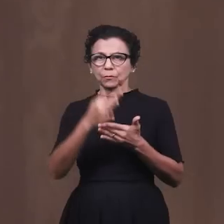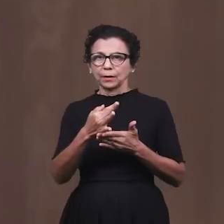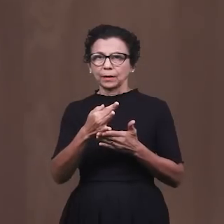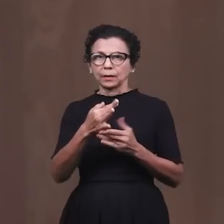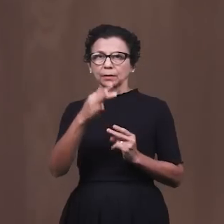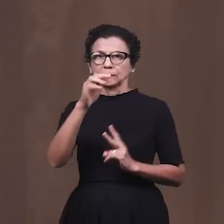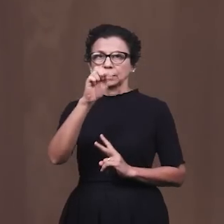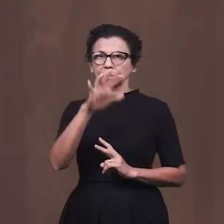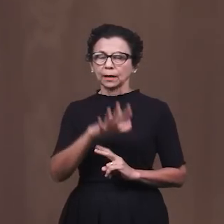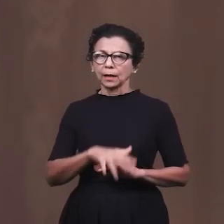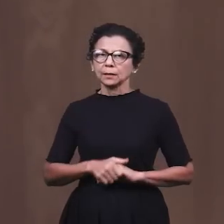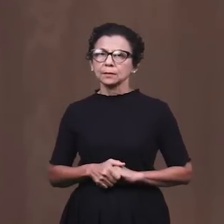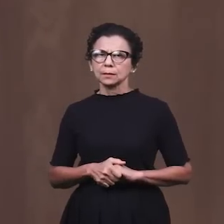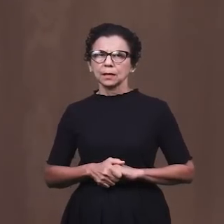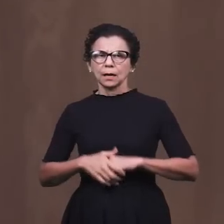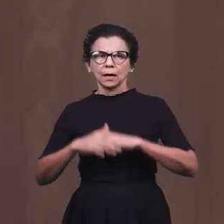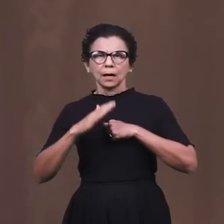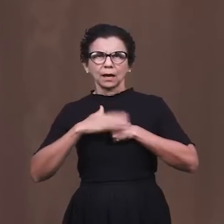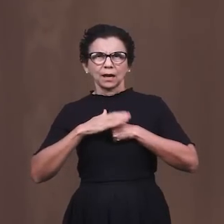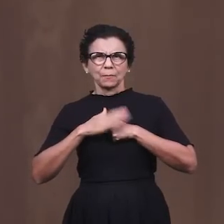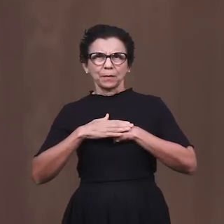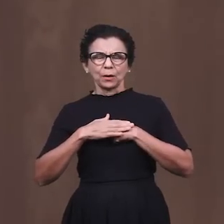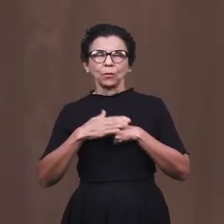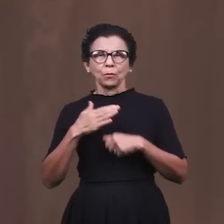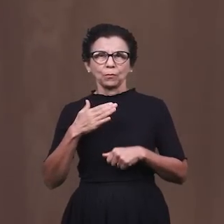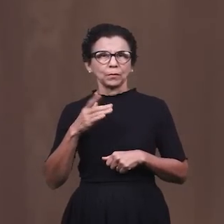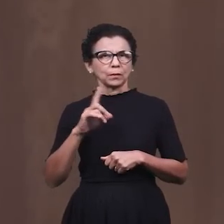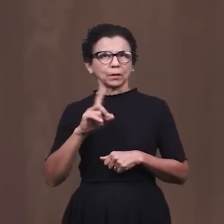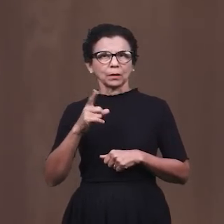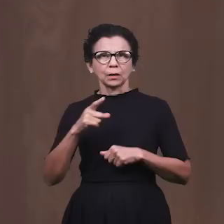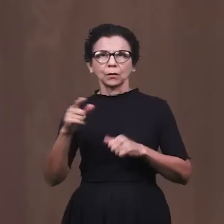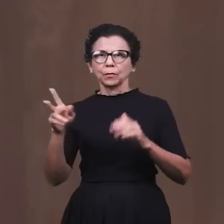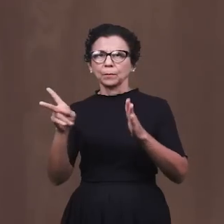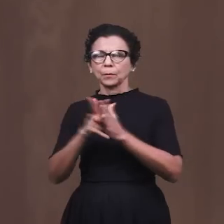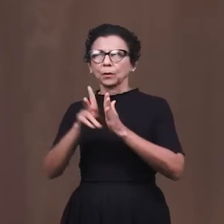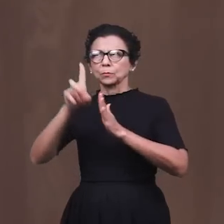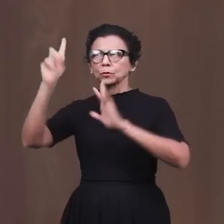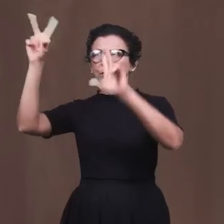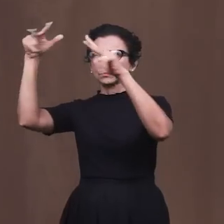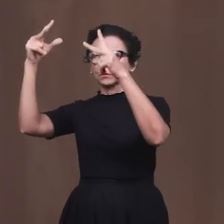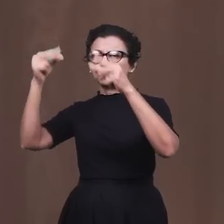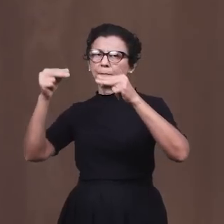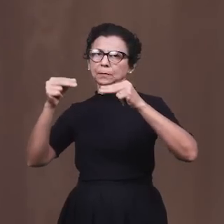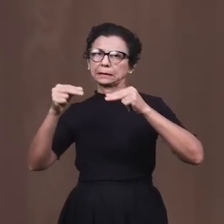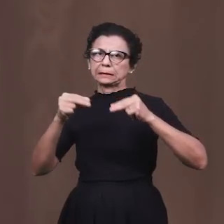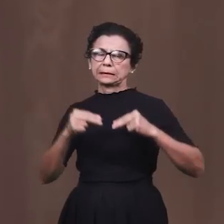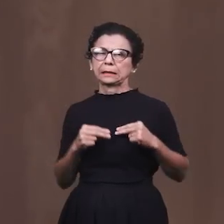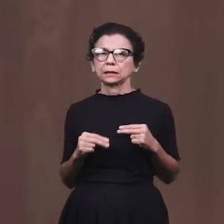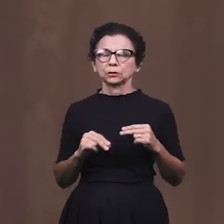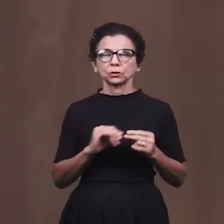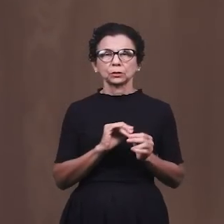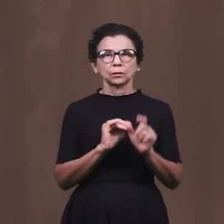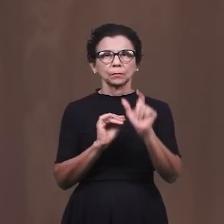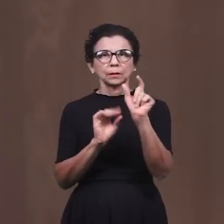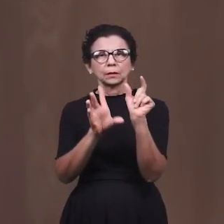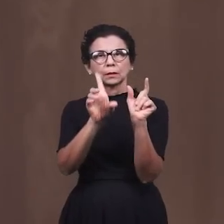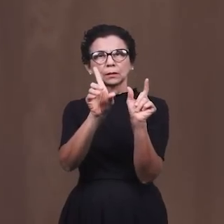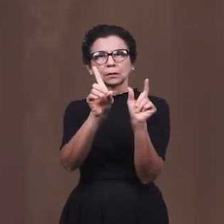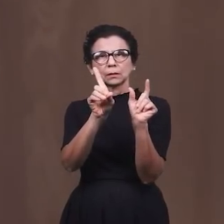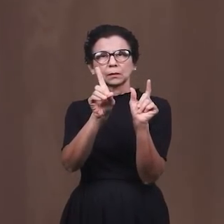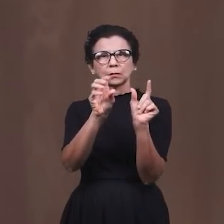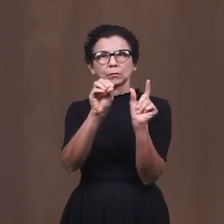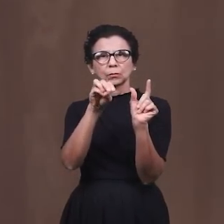fé, o versículo diz assim, não vem de vós, mas é dom de Deus. Muito bom. Só que a palavra dom